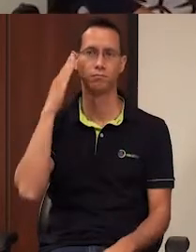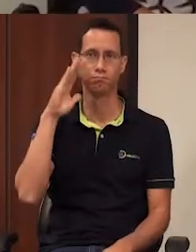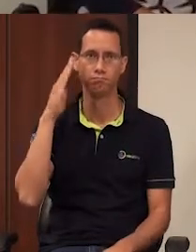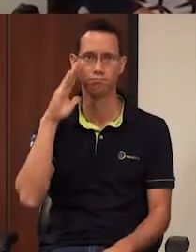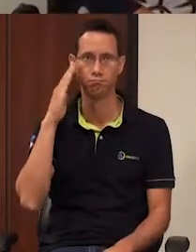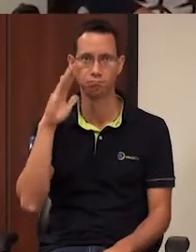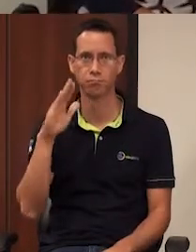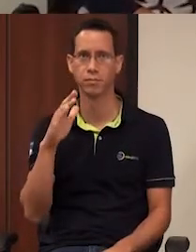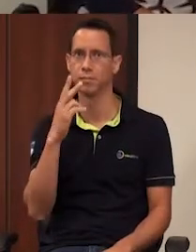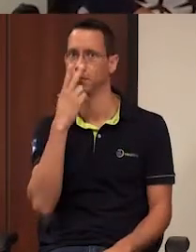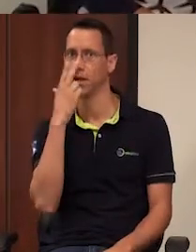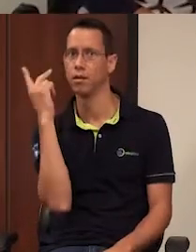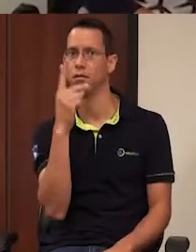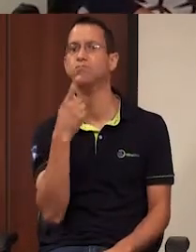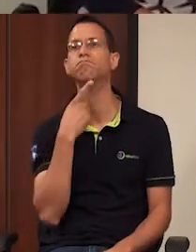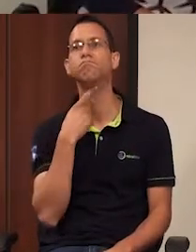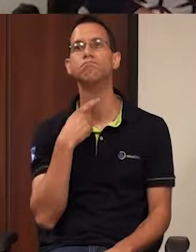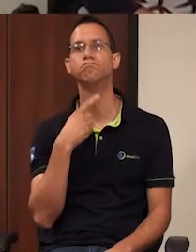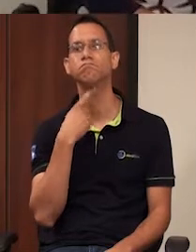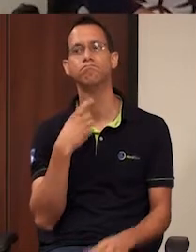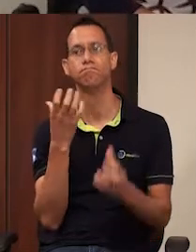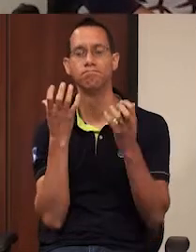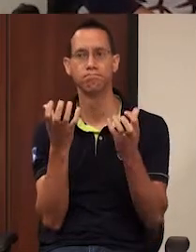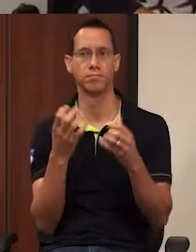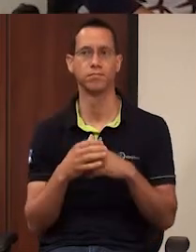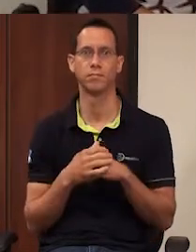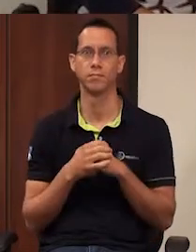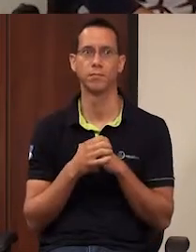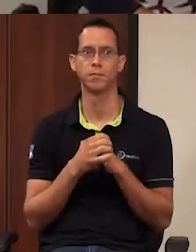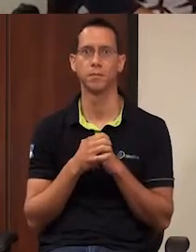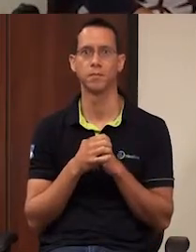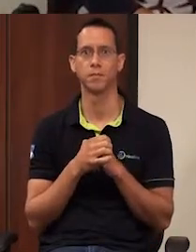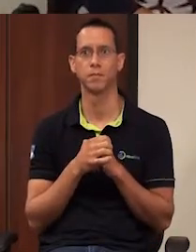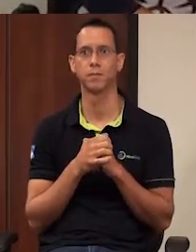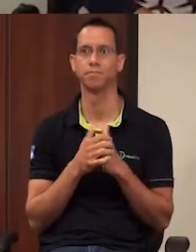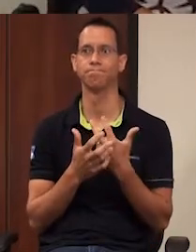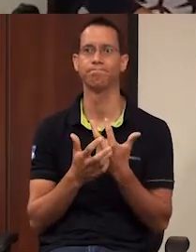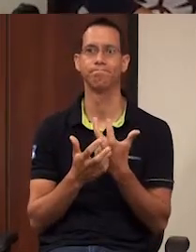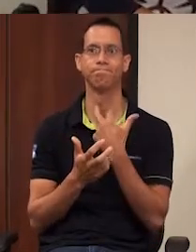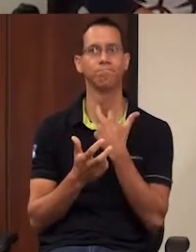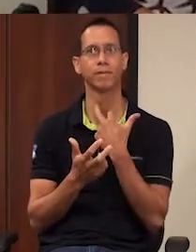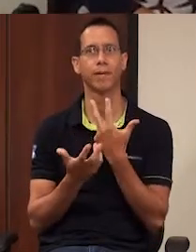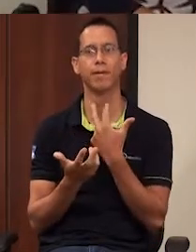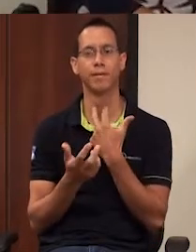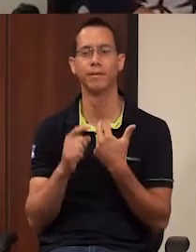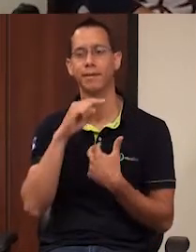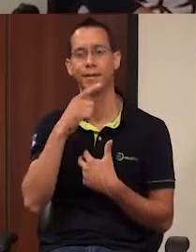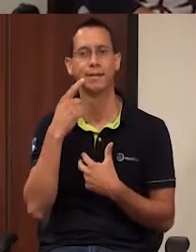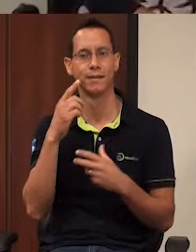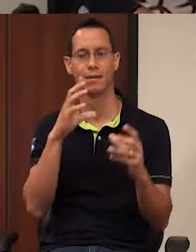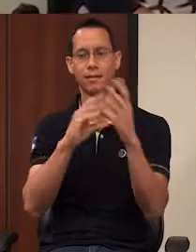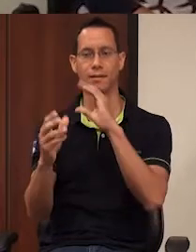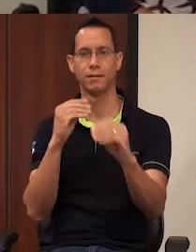um ato de vontade e uma situação que não se pode mais fugir, né?